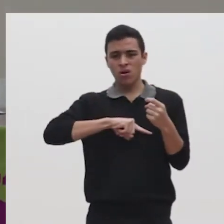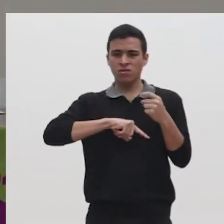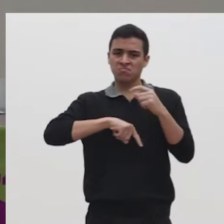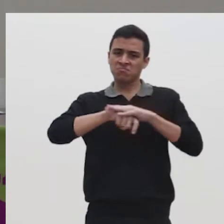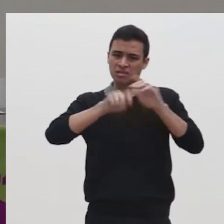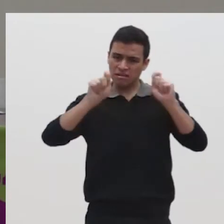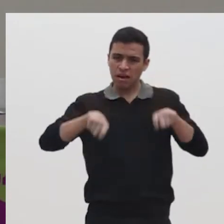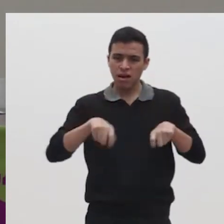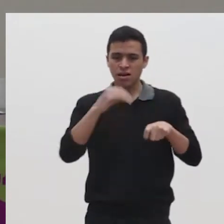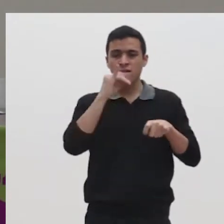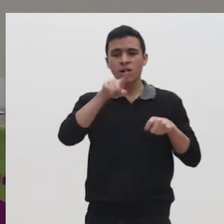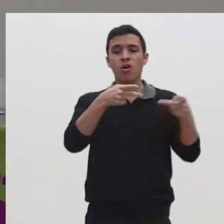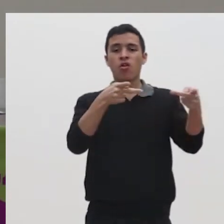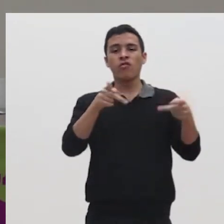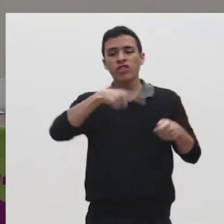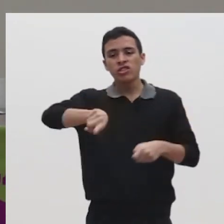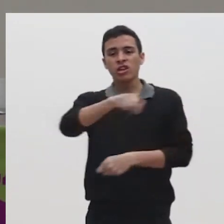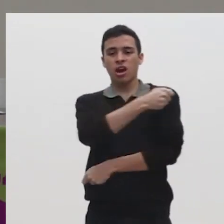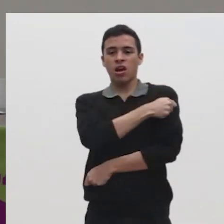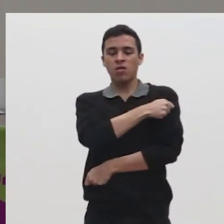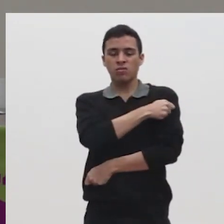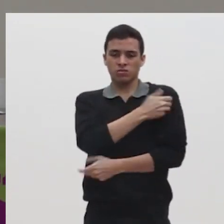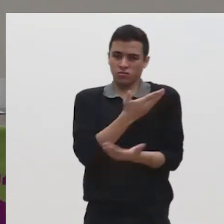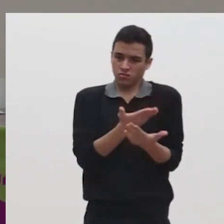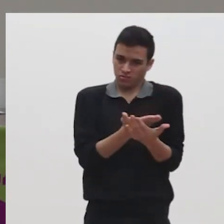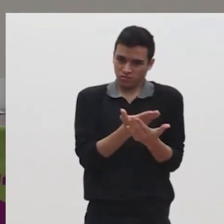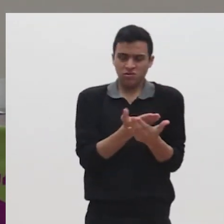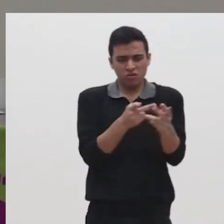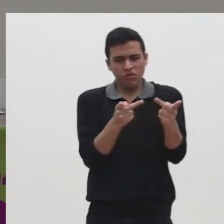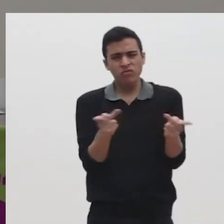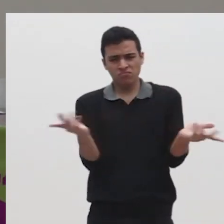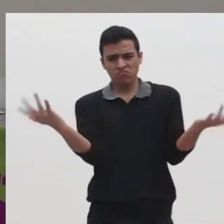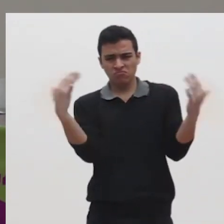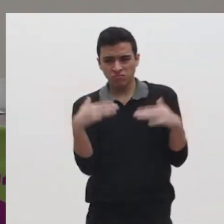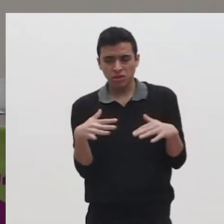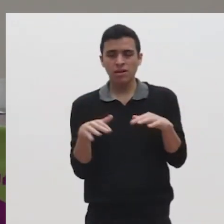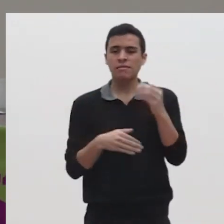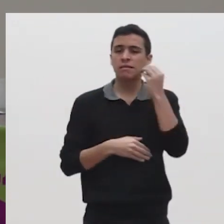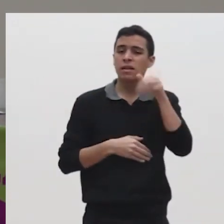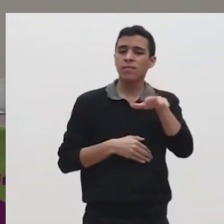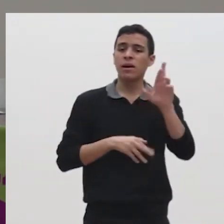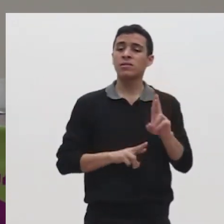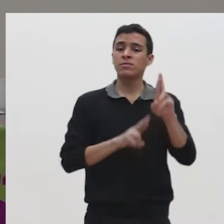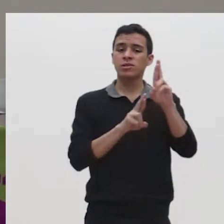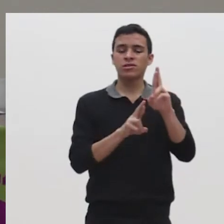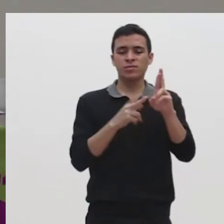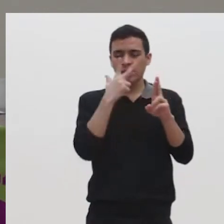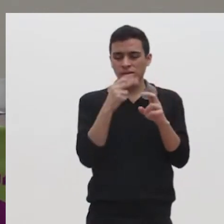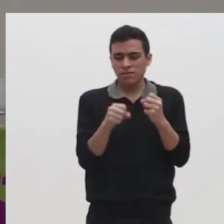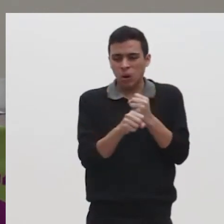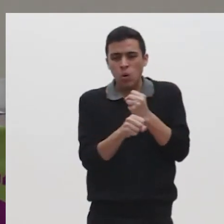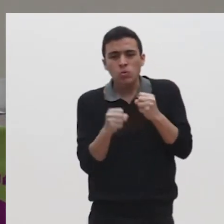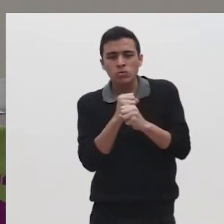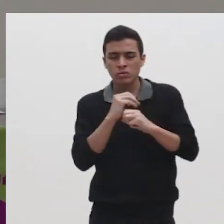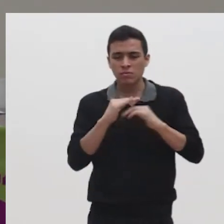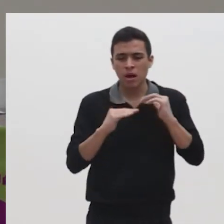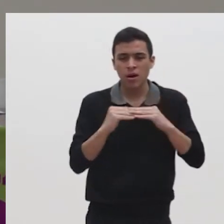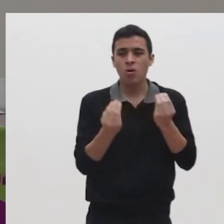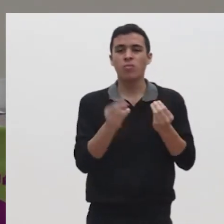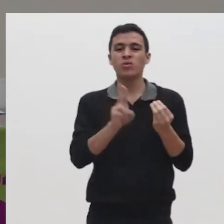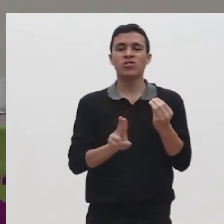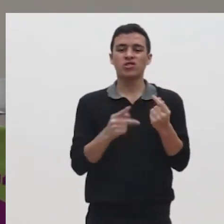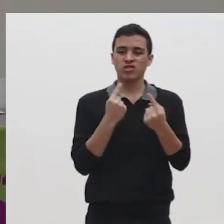E esse é um convite aos estudantes, inclusive. Nós podemos tentar, sim, ter esperança de construir coisas juntos, no